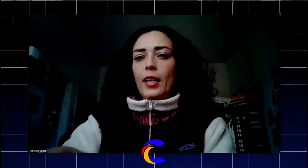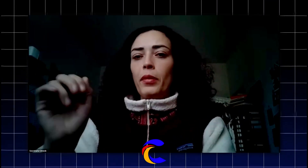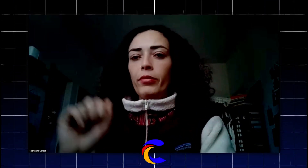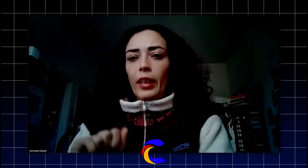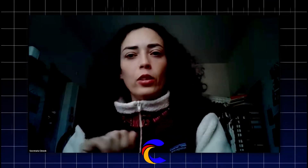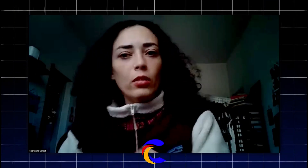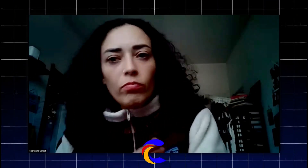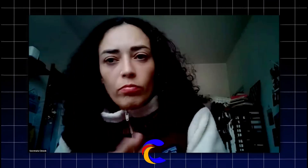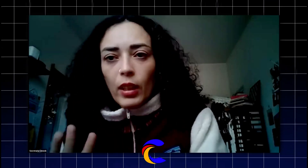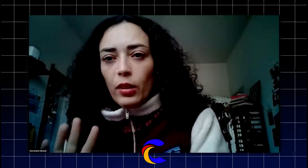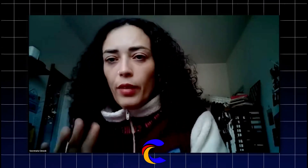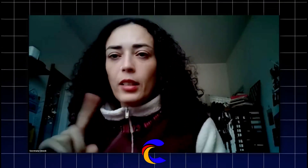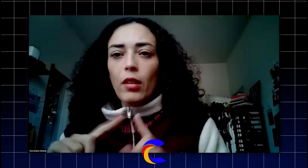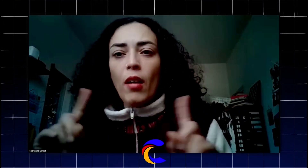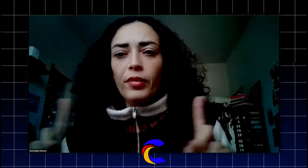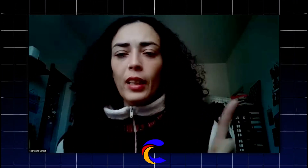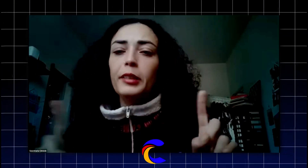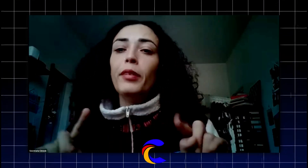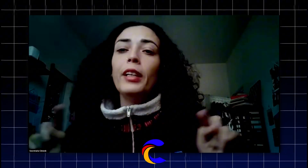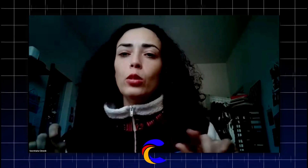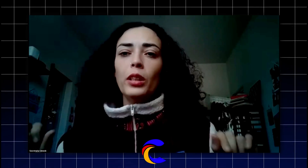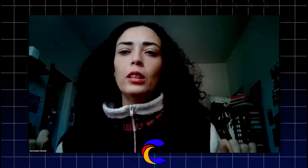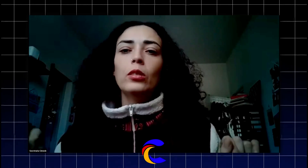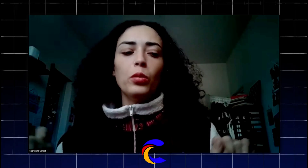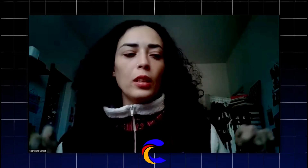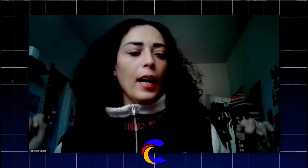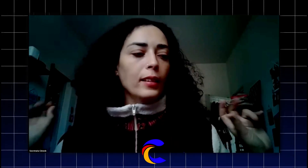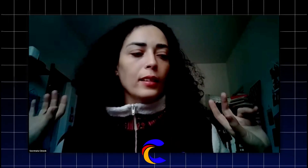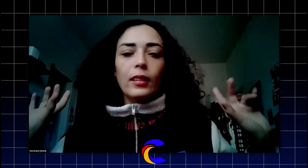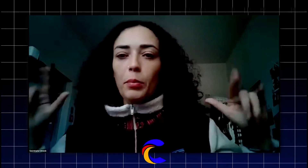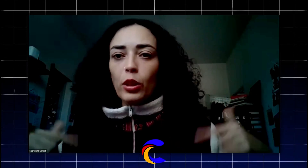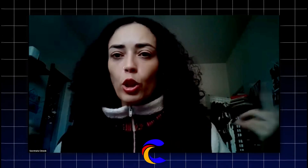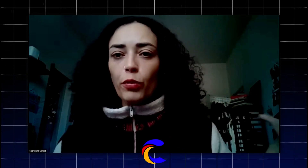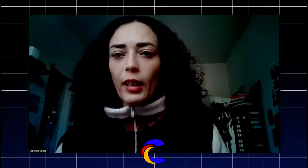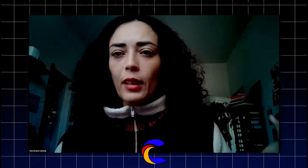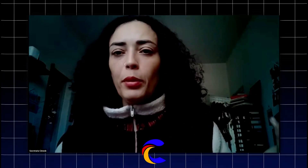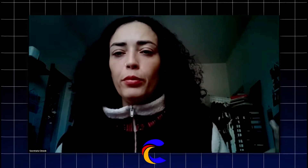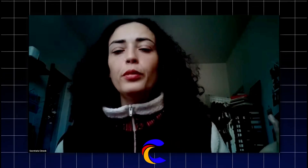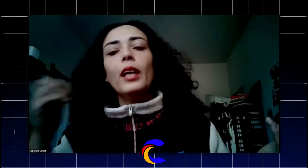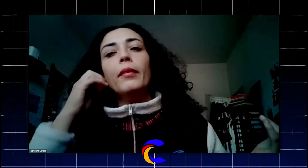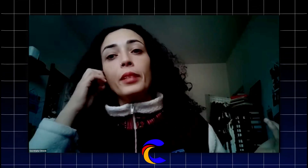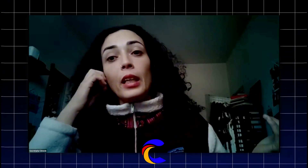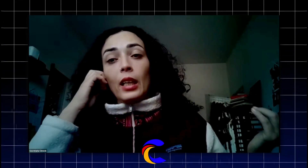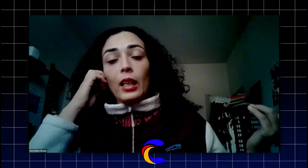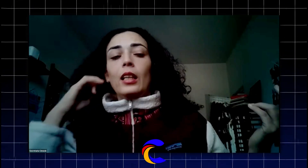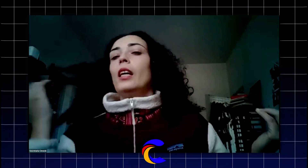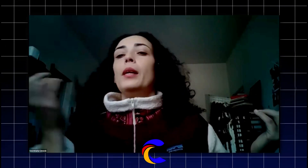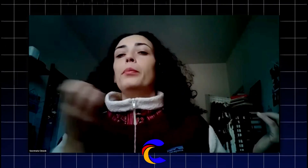ó, caindo para frente. Tanto faz. São as variações nos sinais que depois a gente vai se